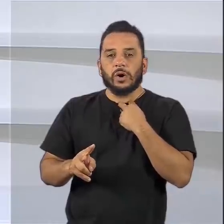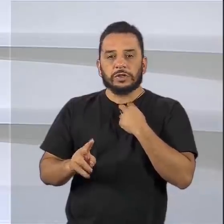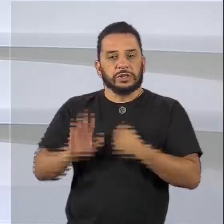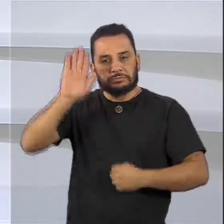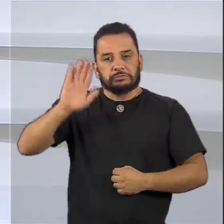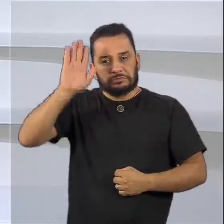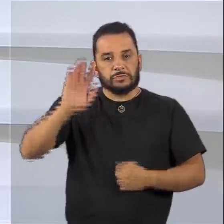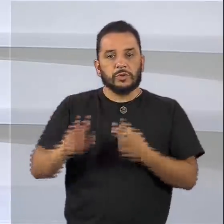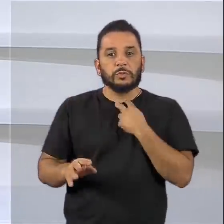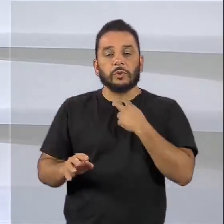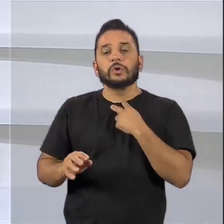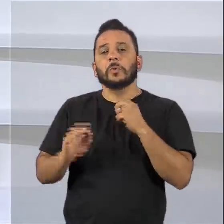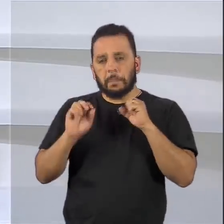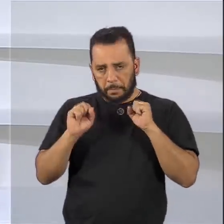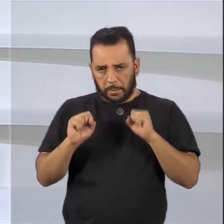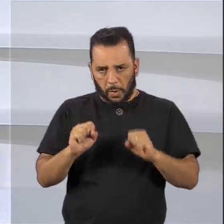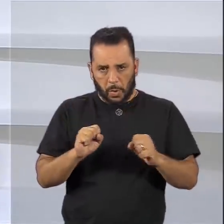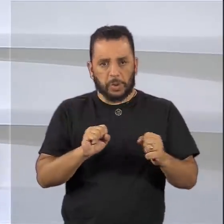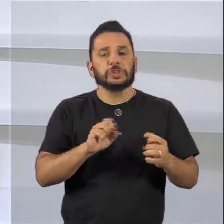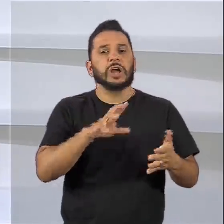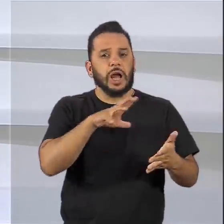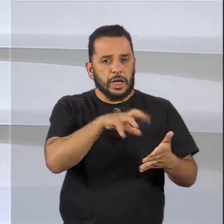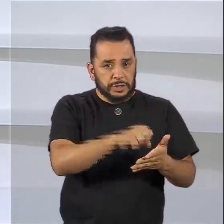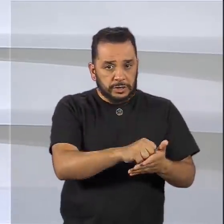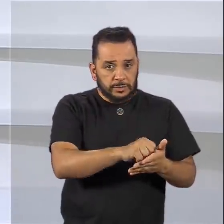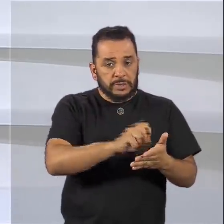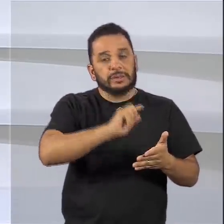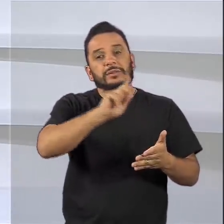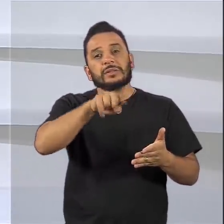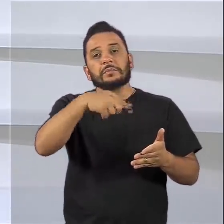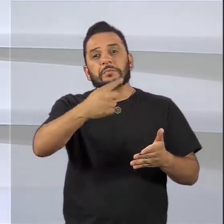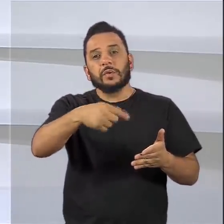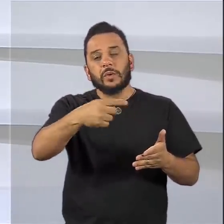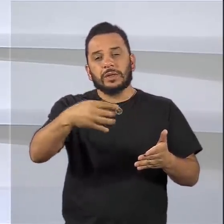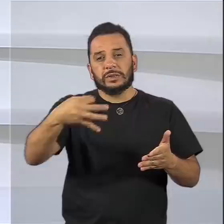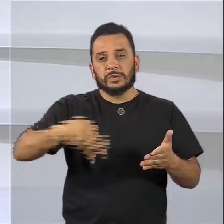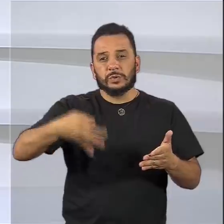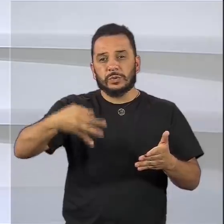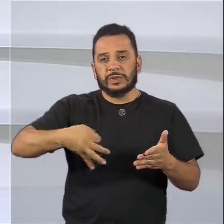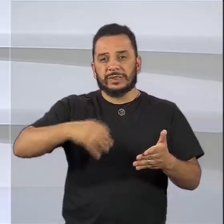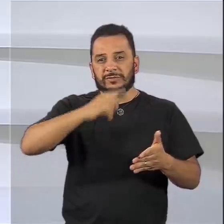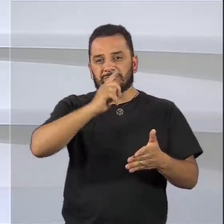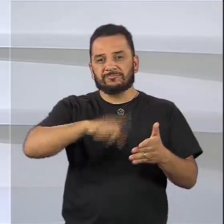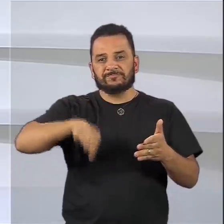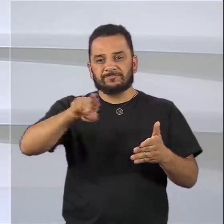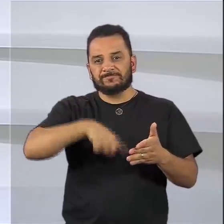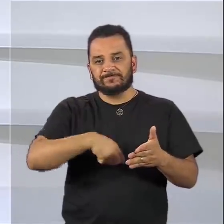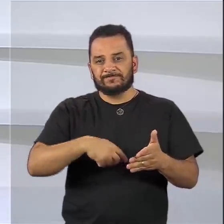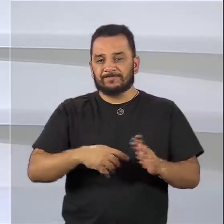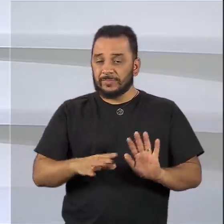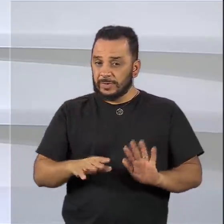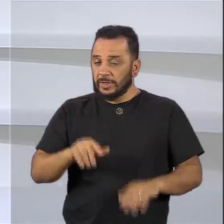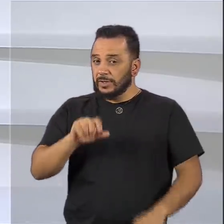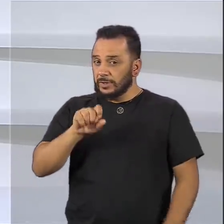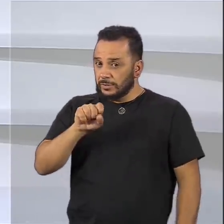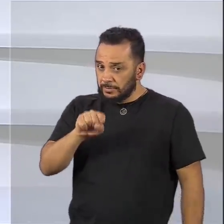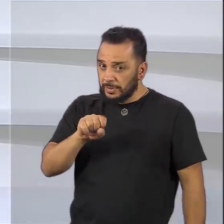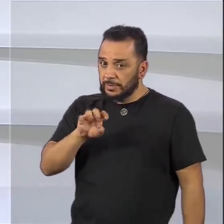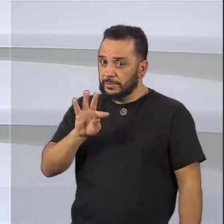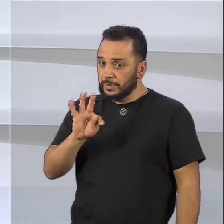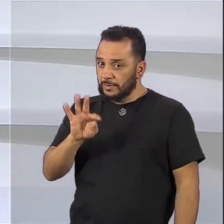as pessoas irão impugnar esse registro, né? Veja, tendo em vista que o Supremo já decidiu de